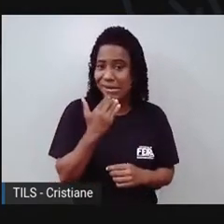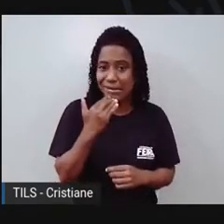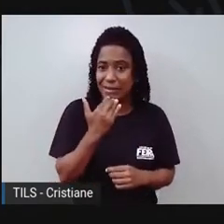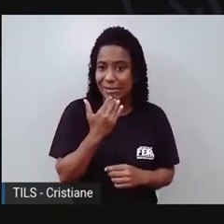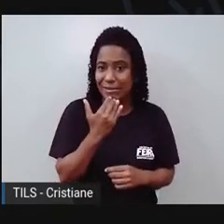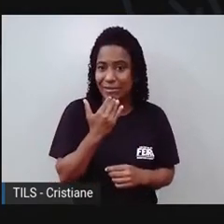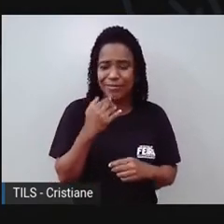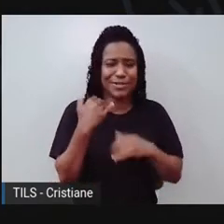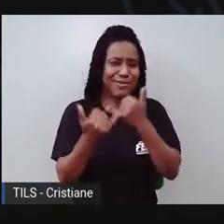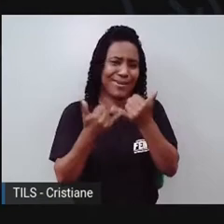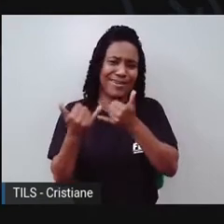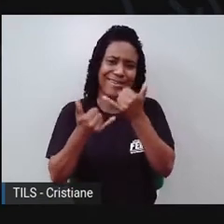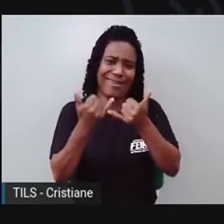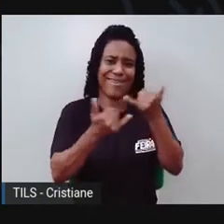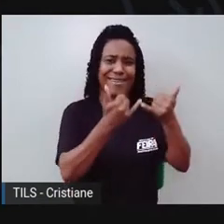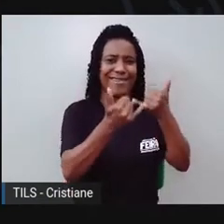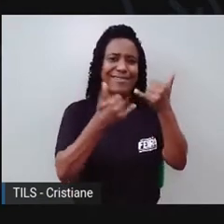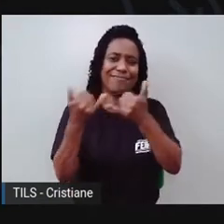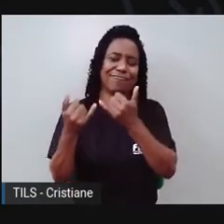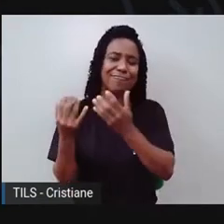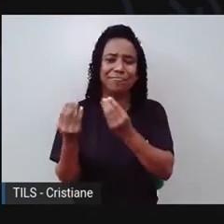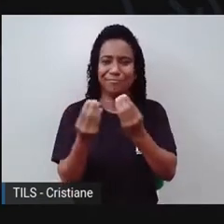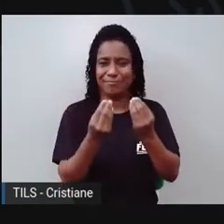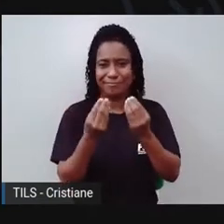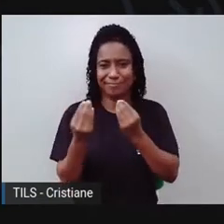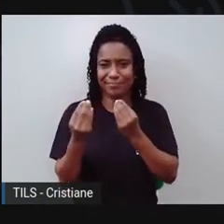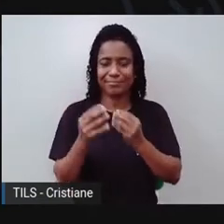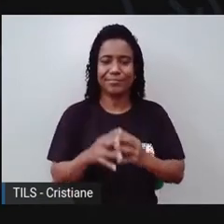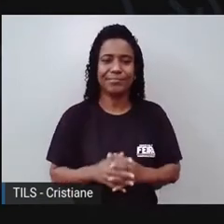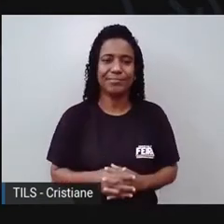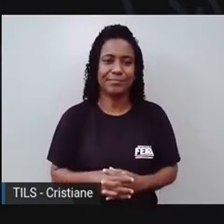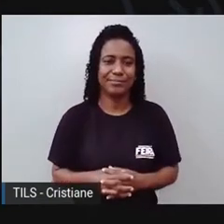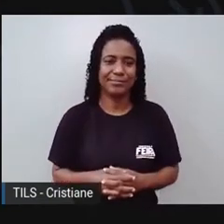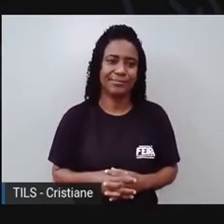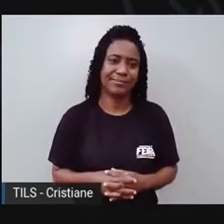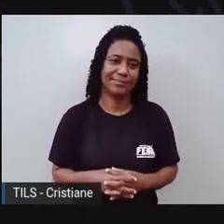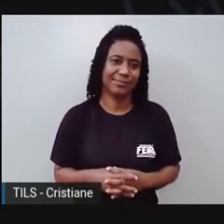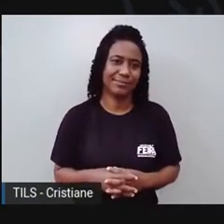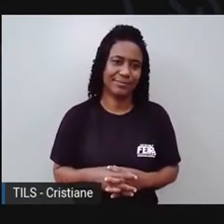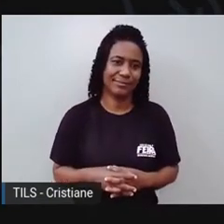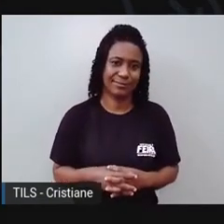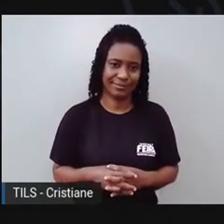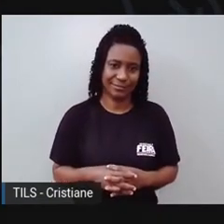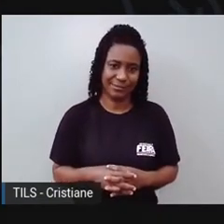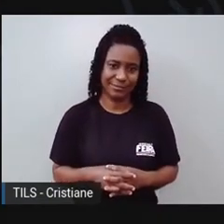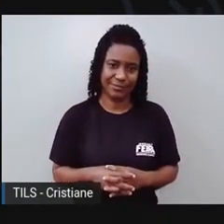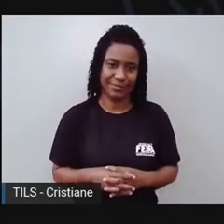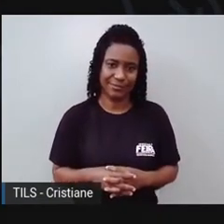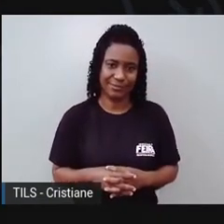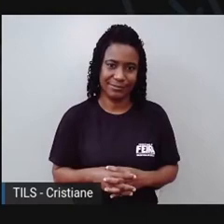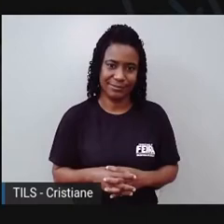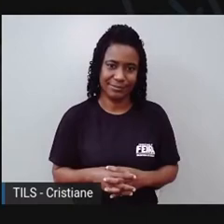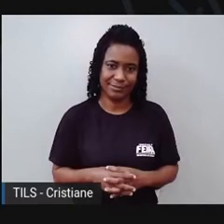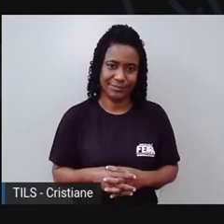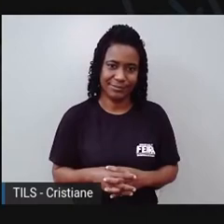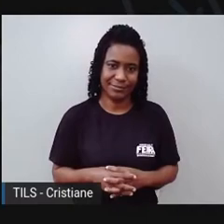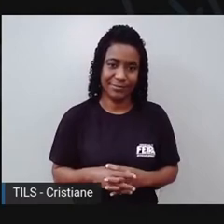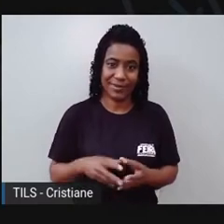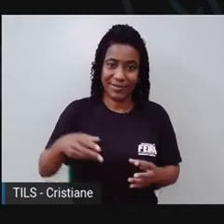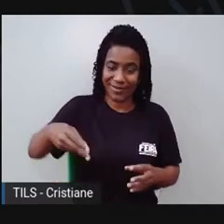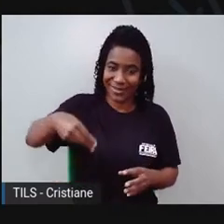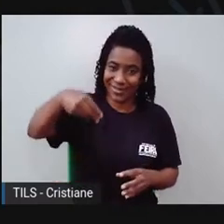brincar bastante com isso. Pronto. Aqui já tá uma farofinha. Ó.